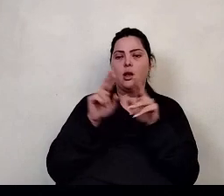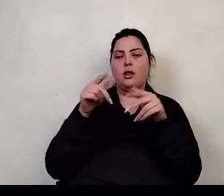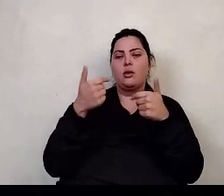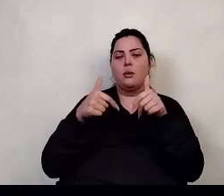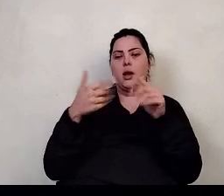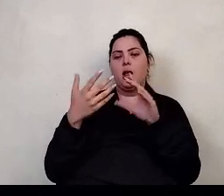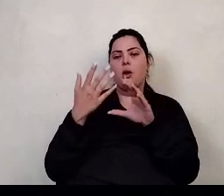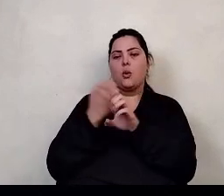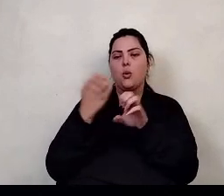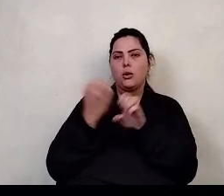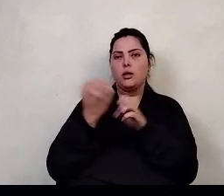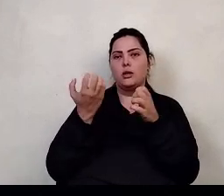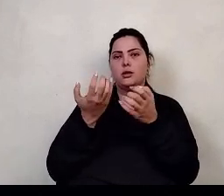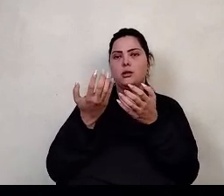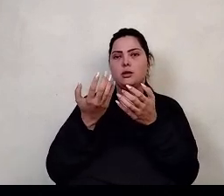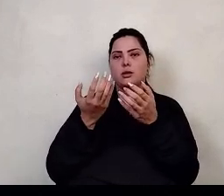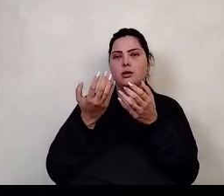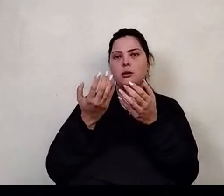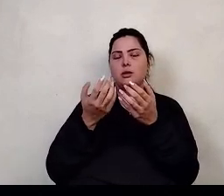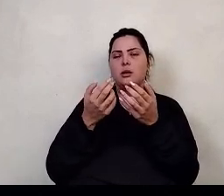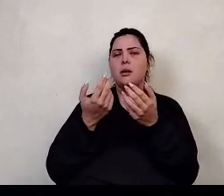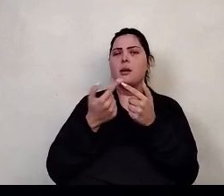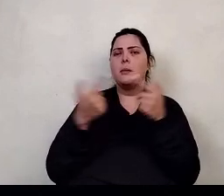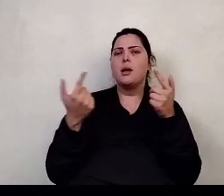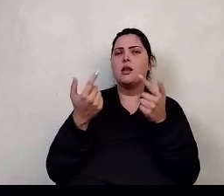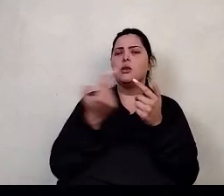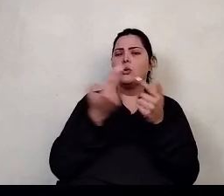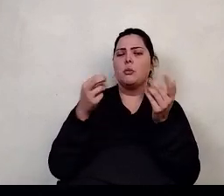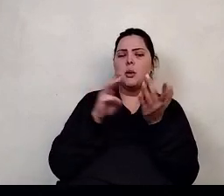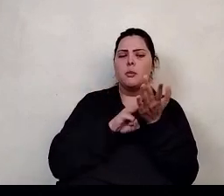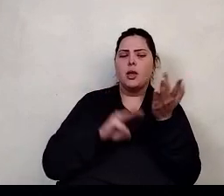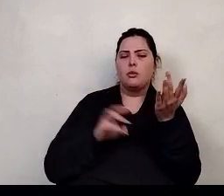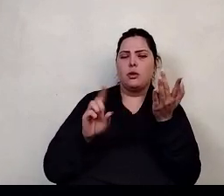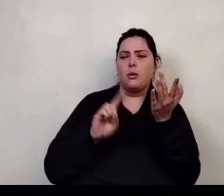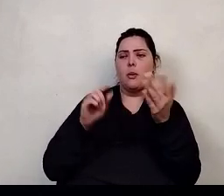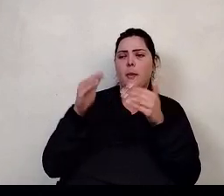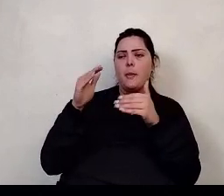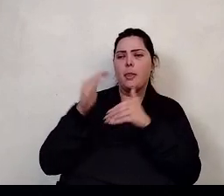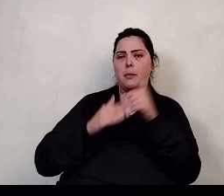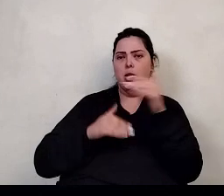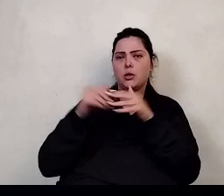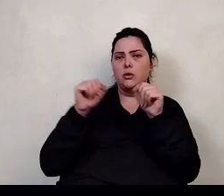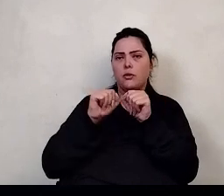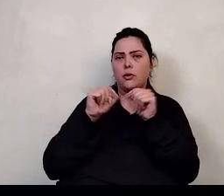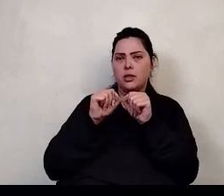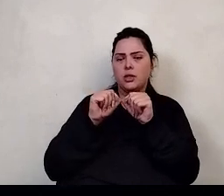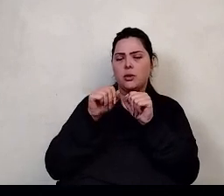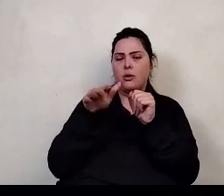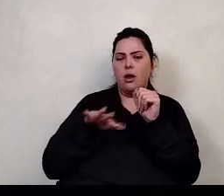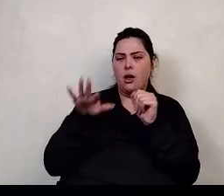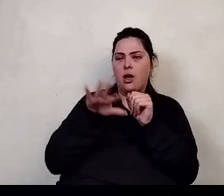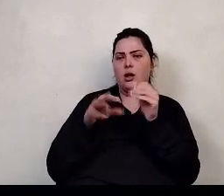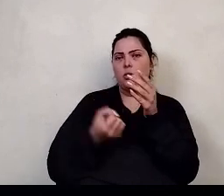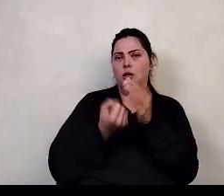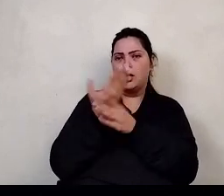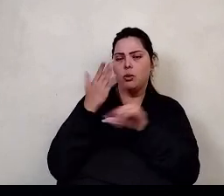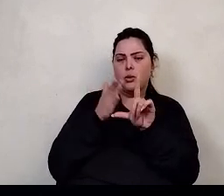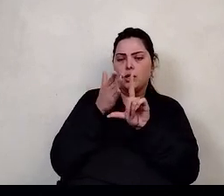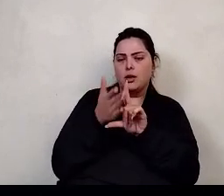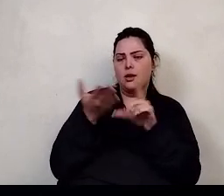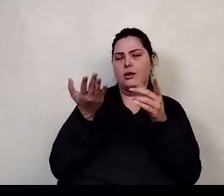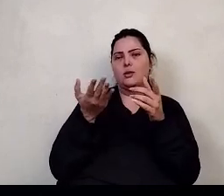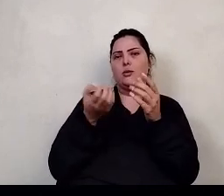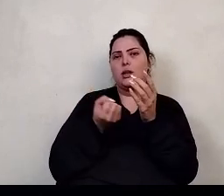a nomenclatura que eu vou ter aqui não são o nome dos métodos, e sim as ações que eu estou fazendo, os cenários que eu estou fazendo. Então, ali eu vou ter criação da